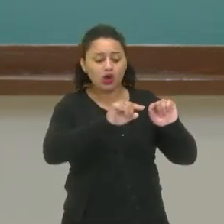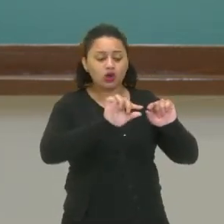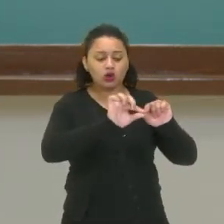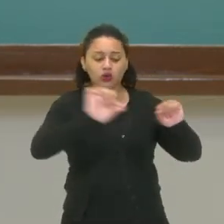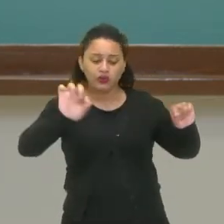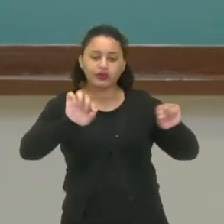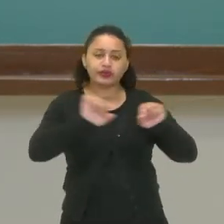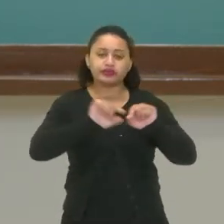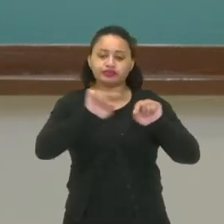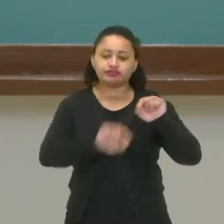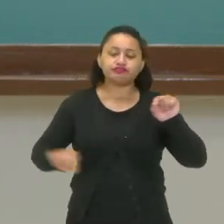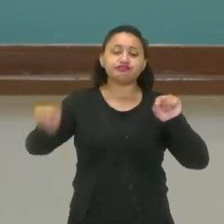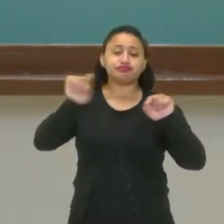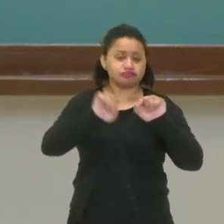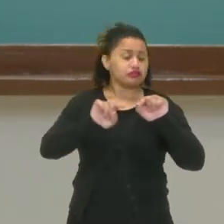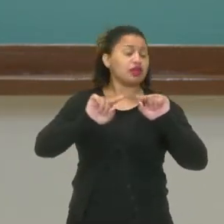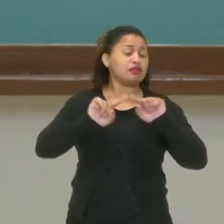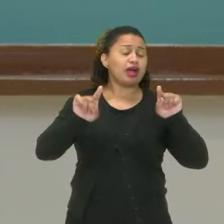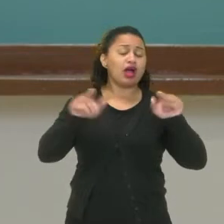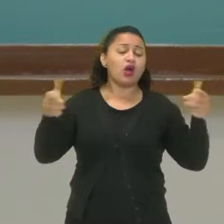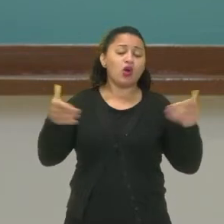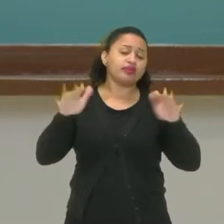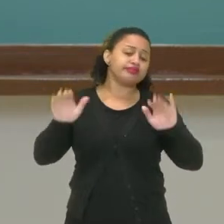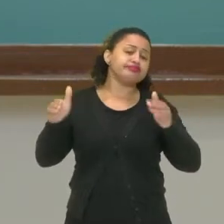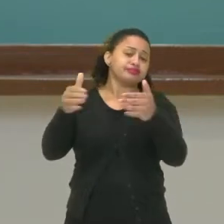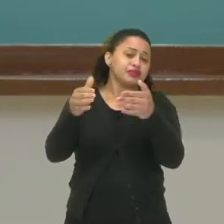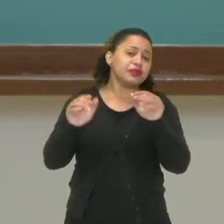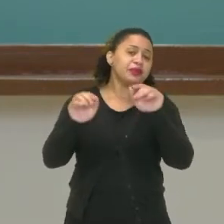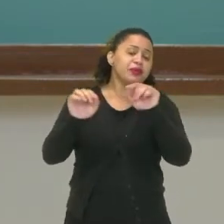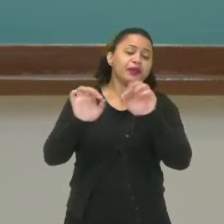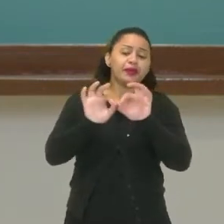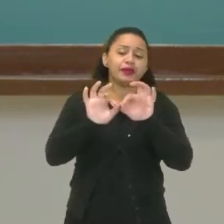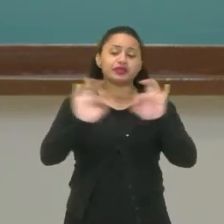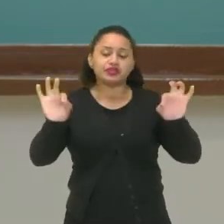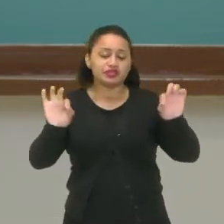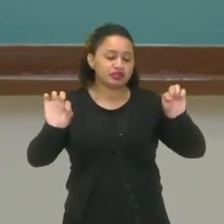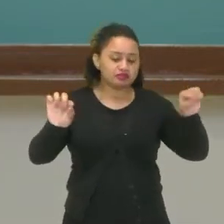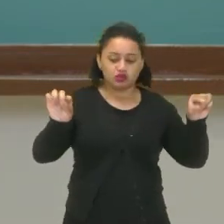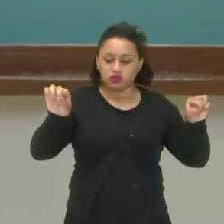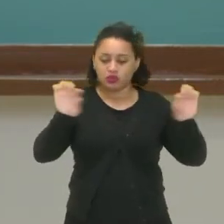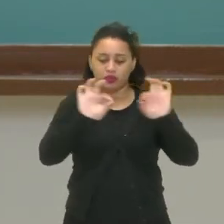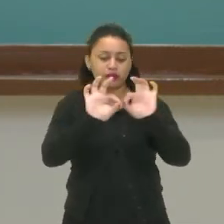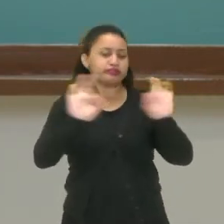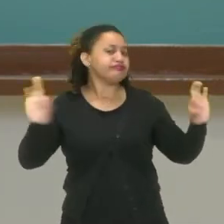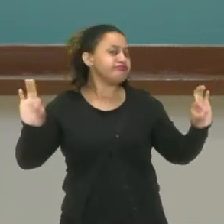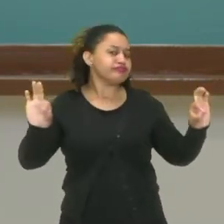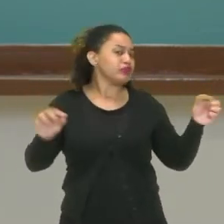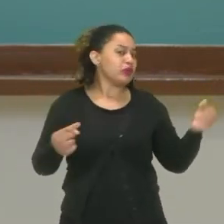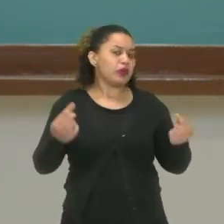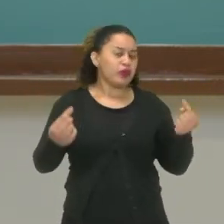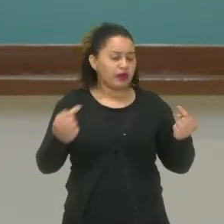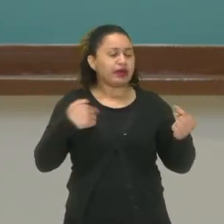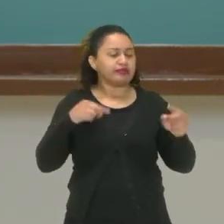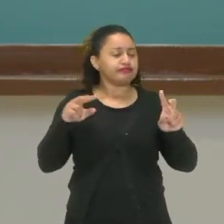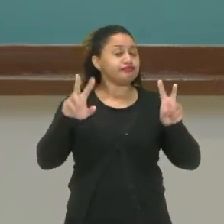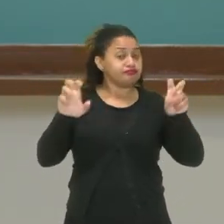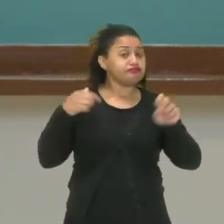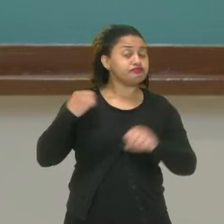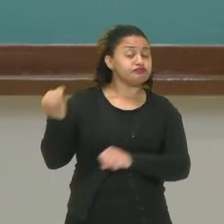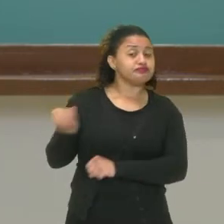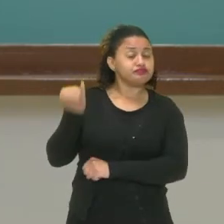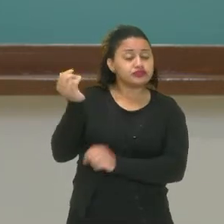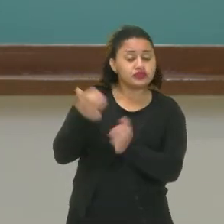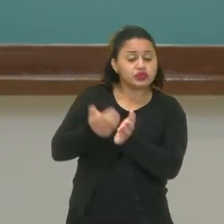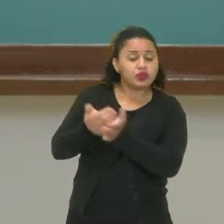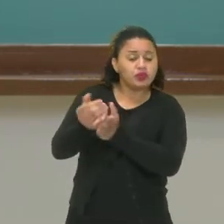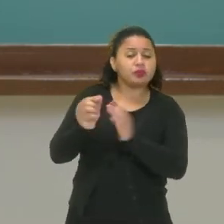circunferência, mais especificamente hoje com distância entre dois pontos, um assunto extremamente importante e início do que a gente